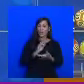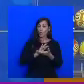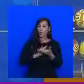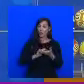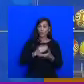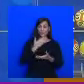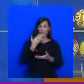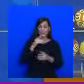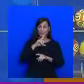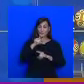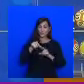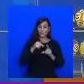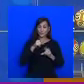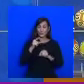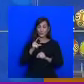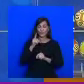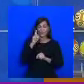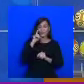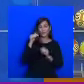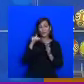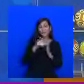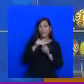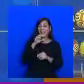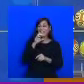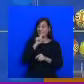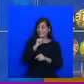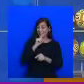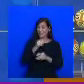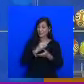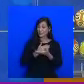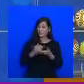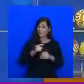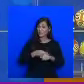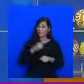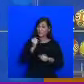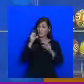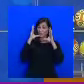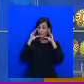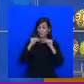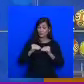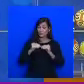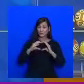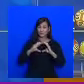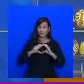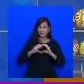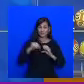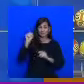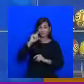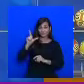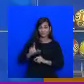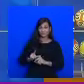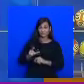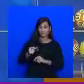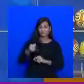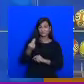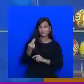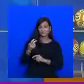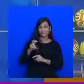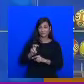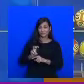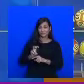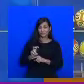Loto Fácil com sorteios de segunda a sábado, sempre a partir das 8 da noite. Bola azul, número 25.